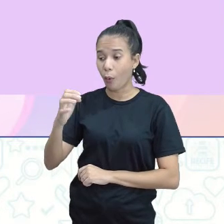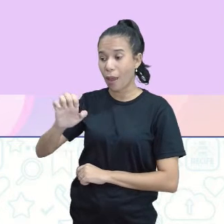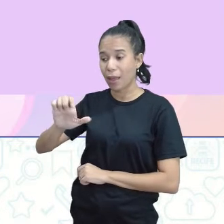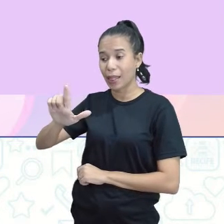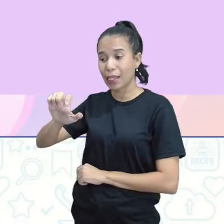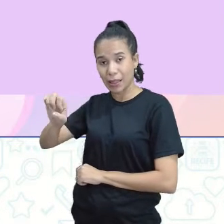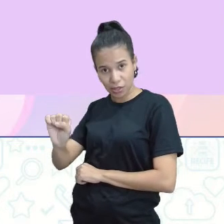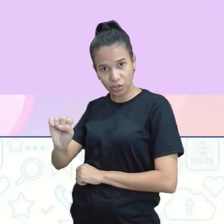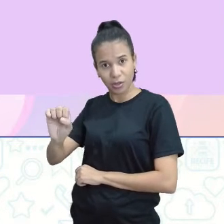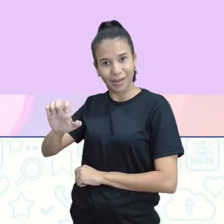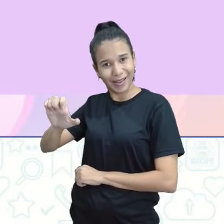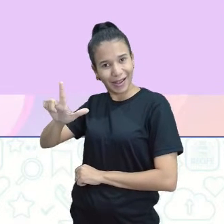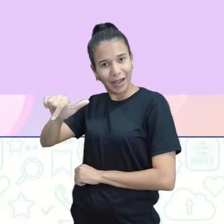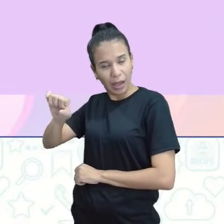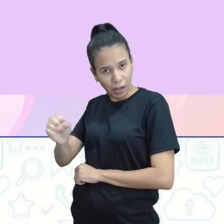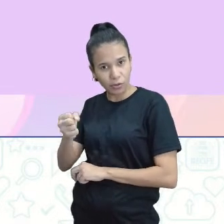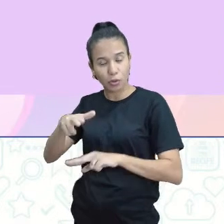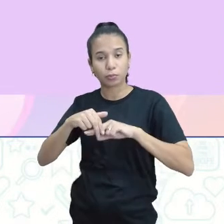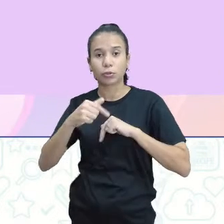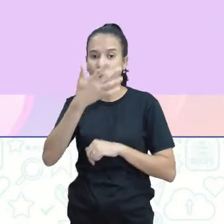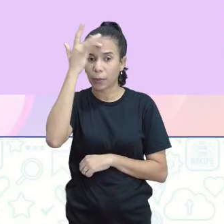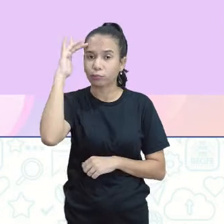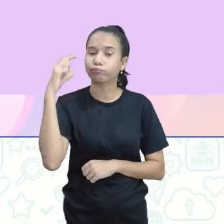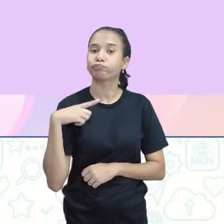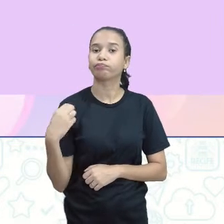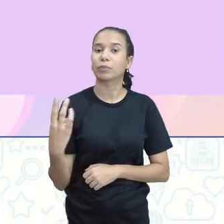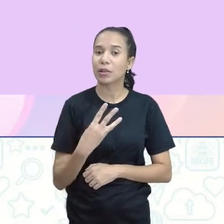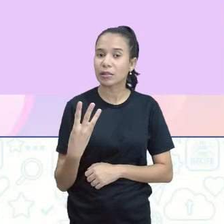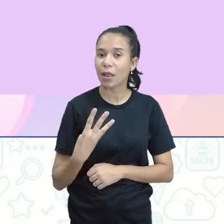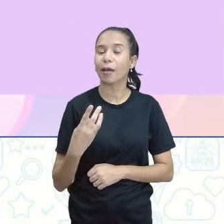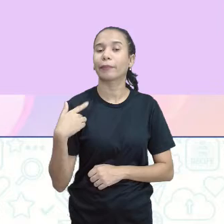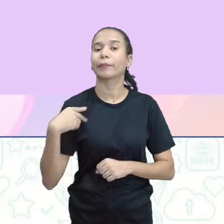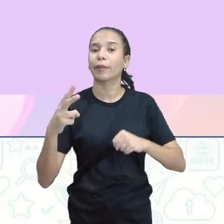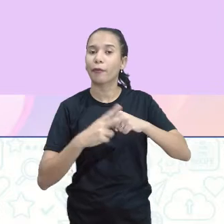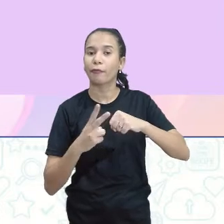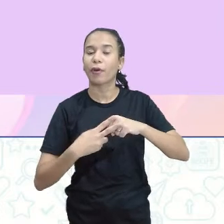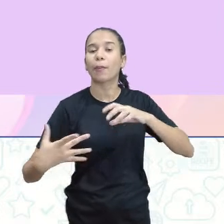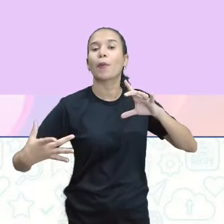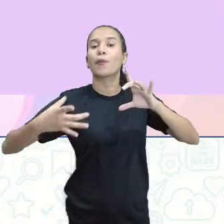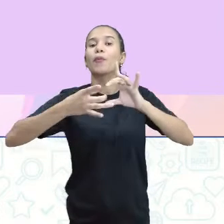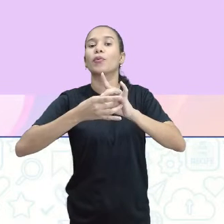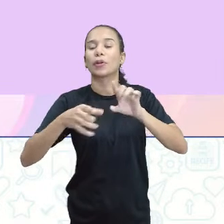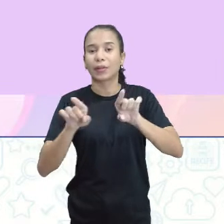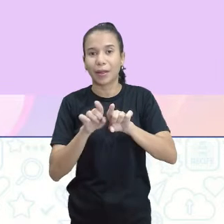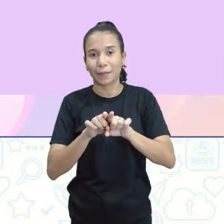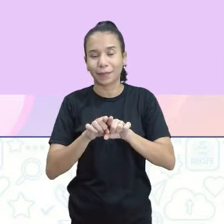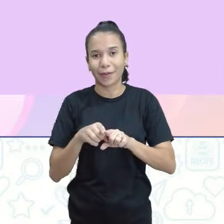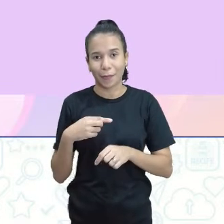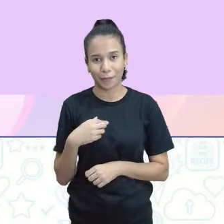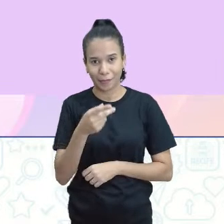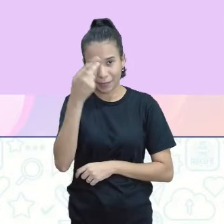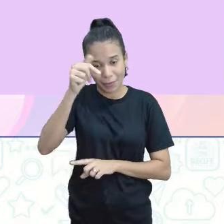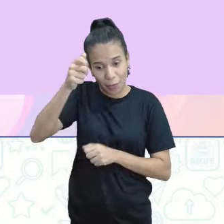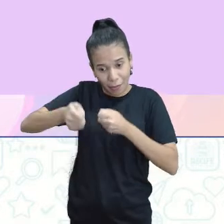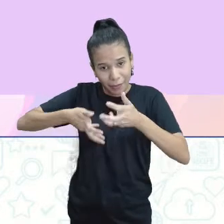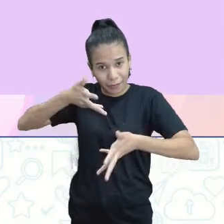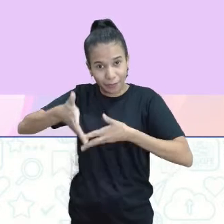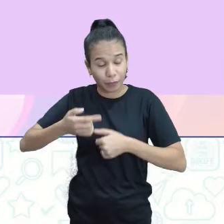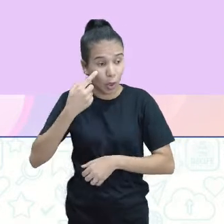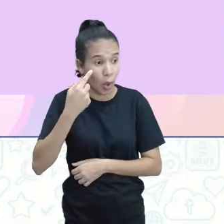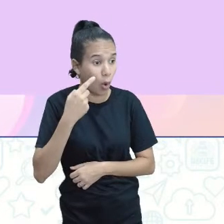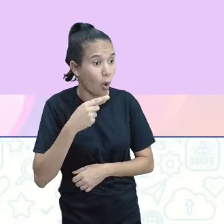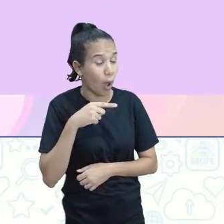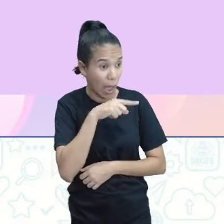no plural. Dessa forma, no discurso em terceira pessoa, o verbo possuirá desinências que concordem com a pessoa que fala. Então,